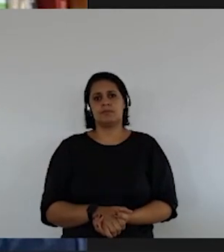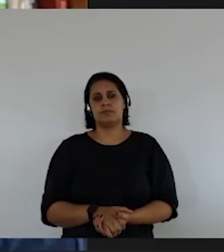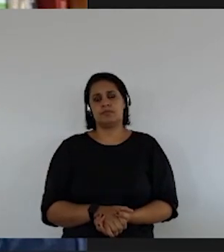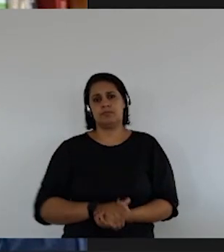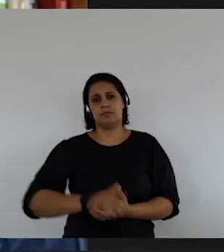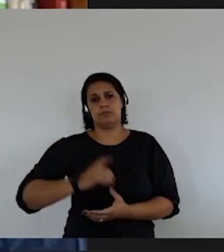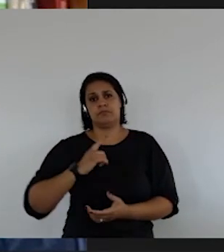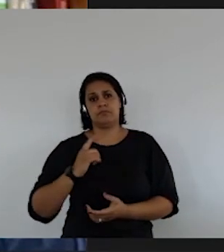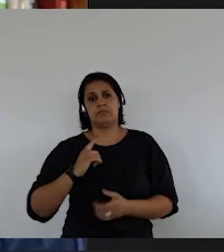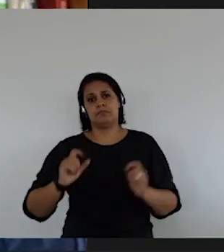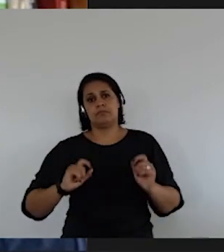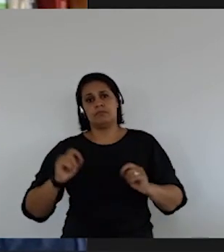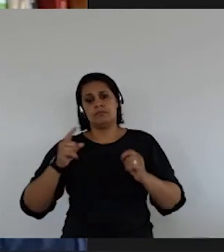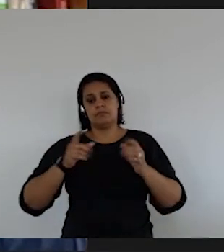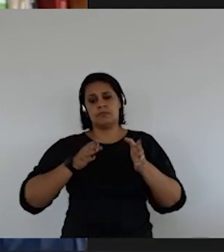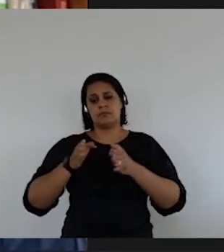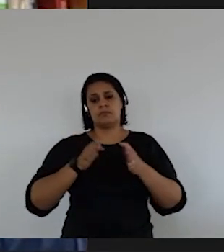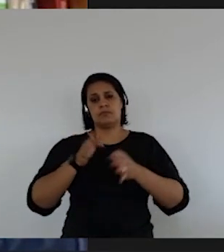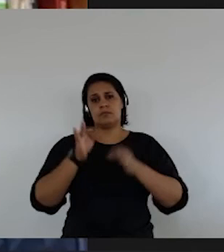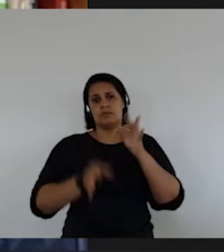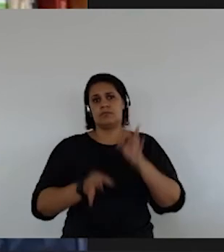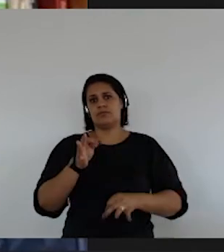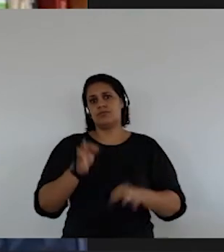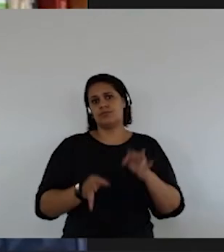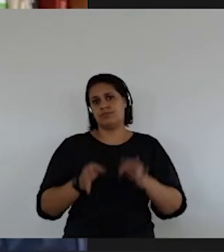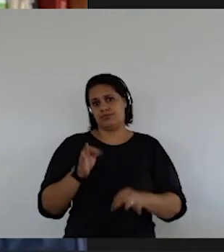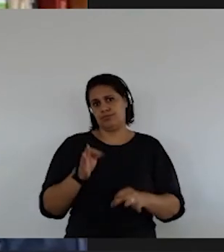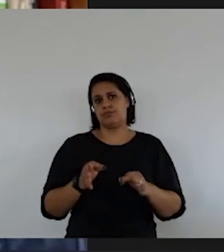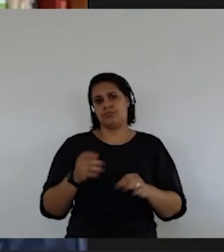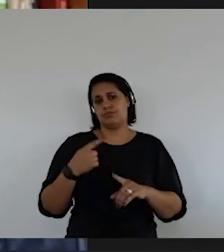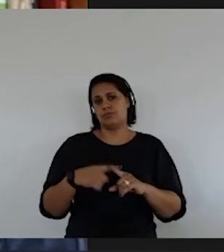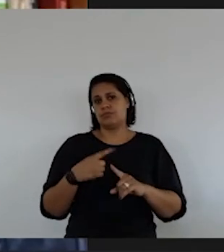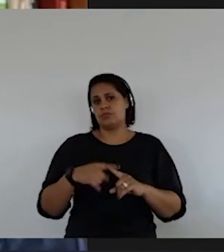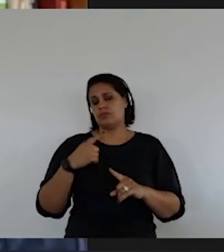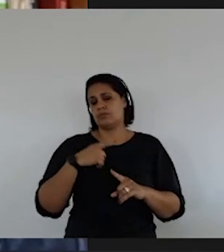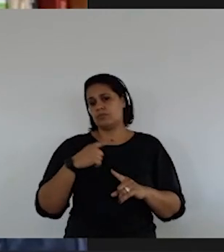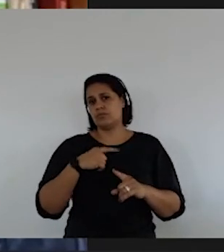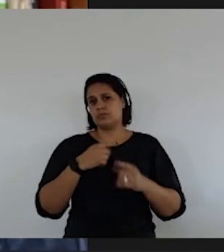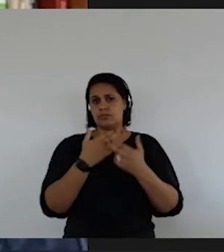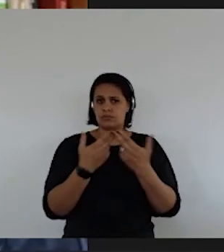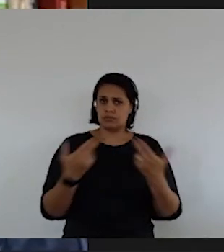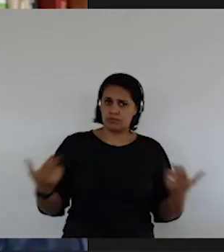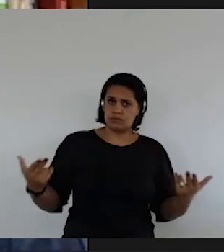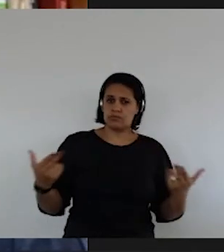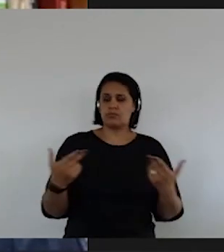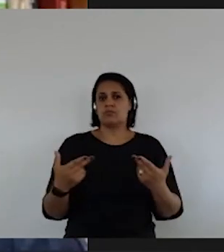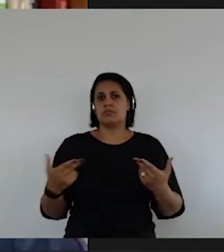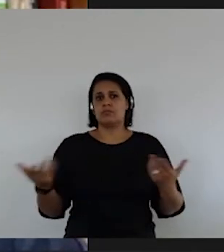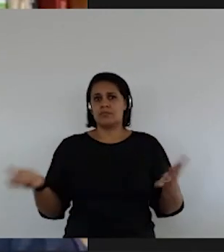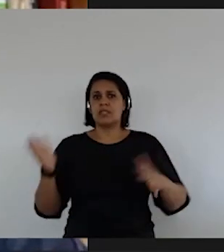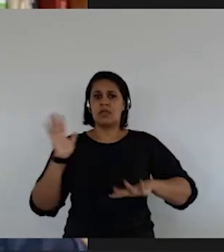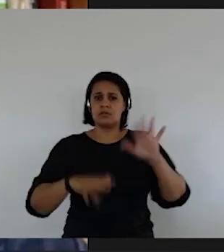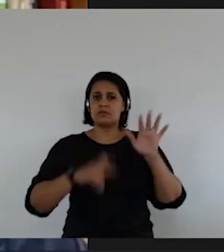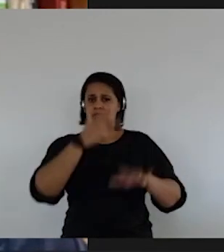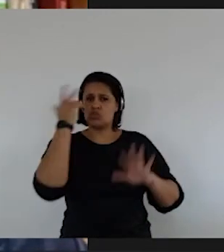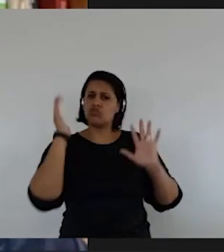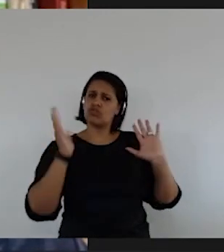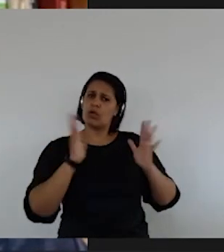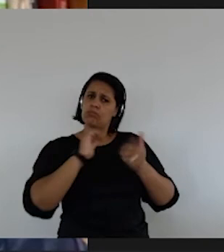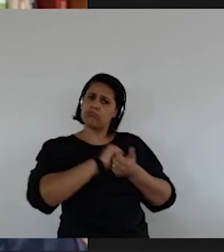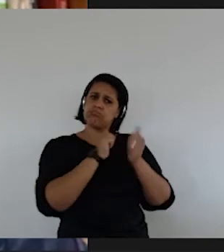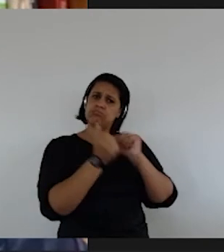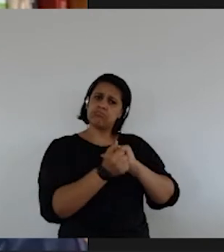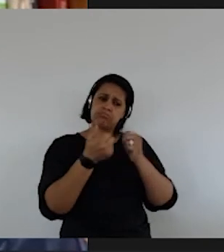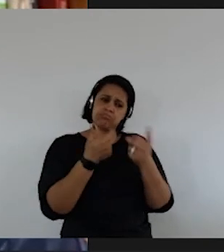questão do acesso à justiça, porque existem litigantes que já se adaptaram